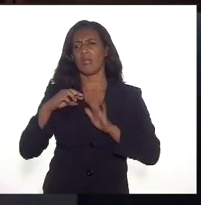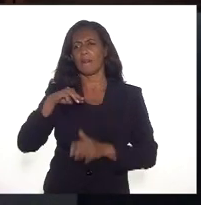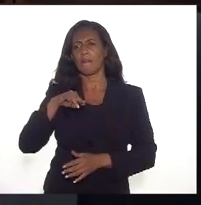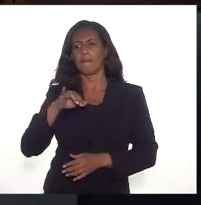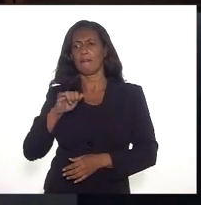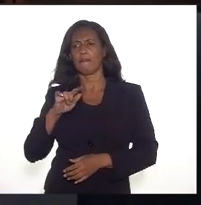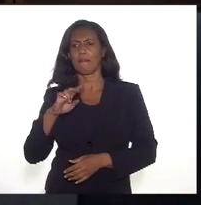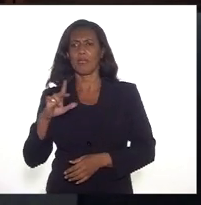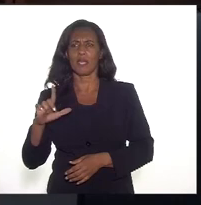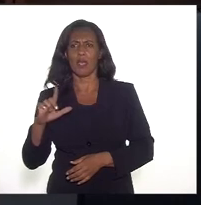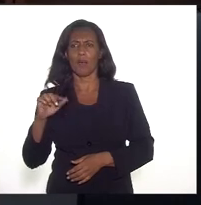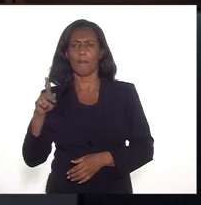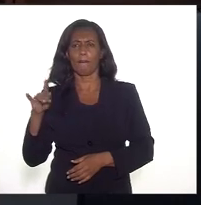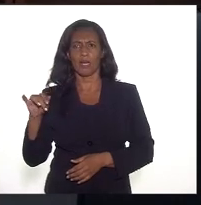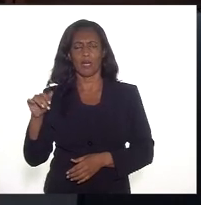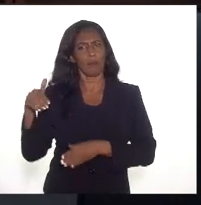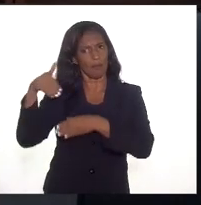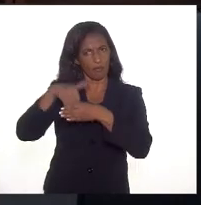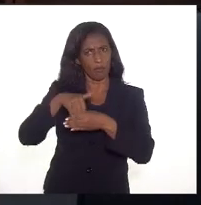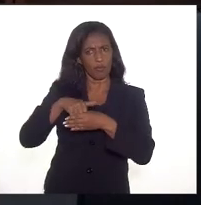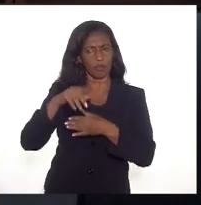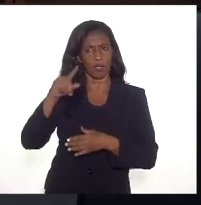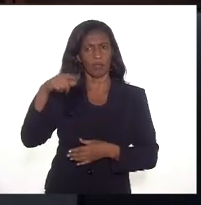quando voltar na próxima terça-feira que a gente possa